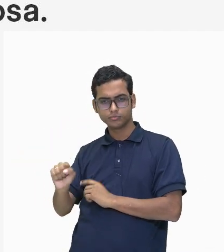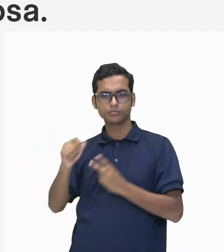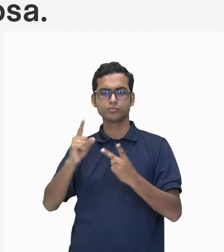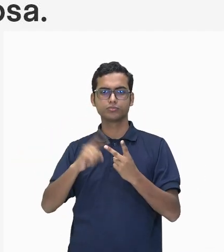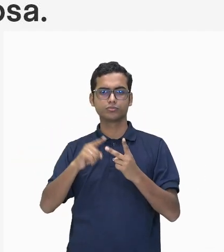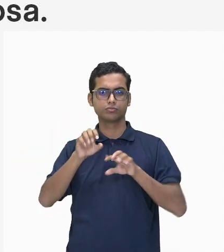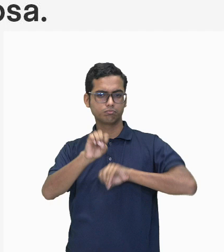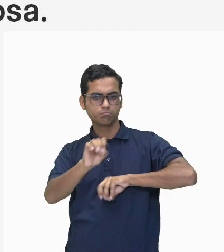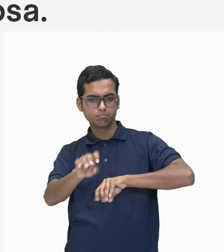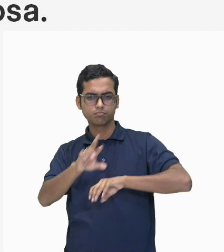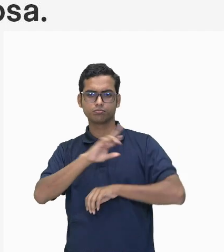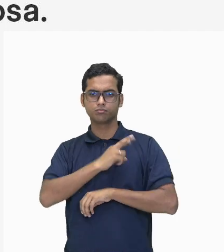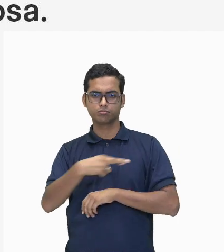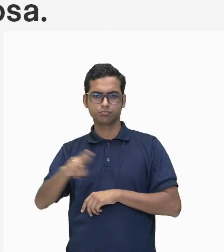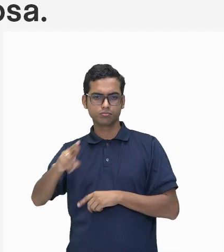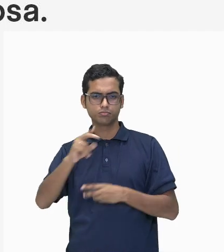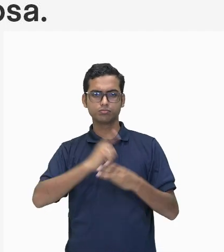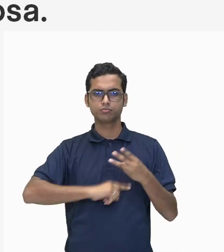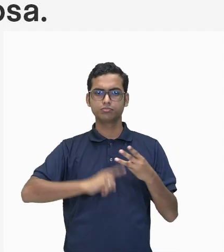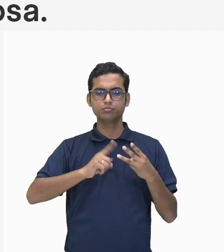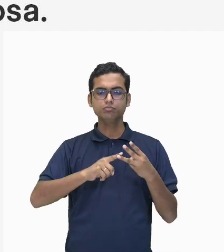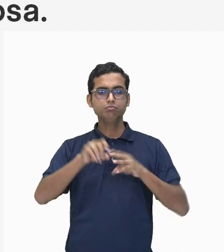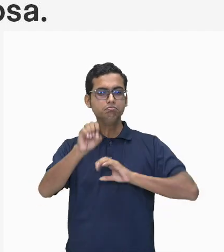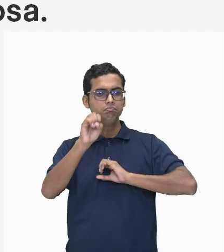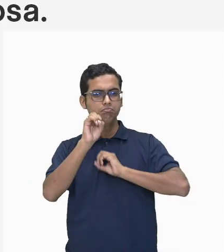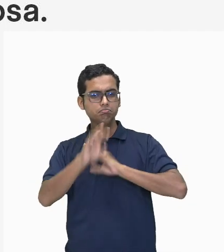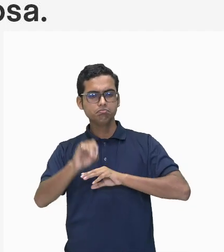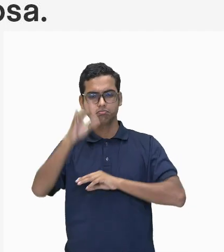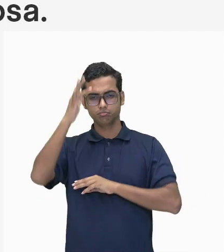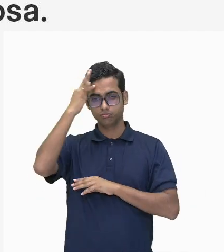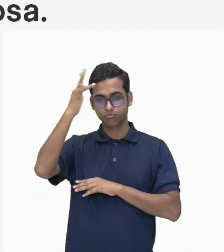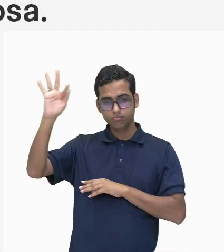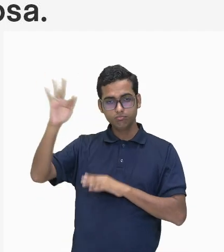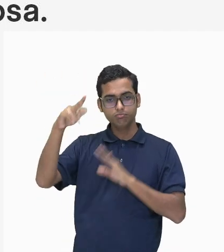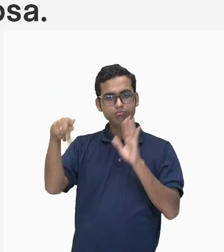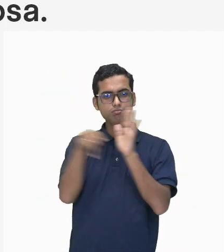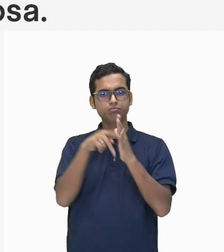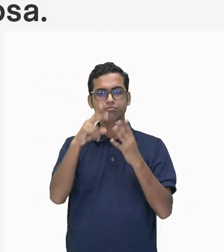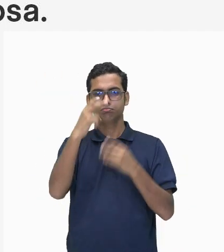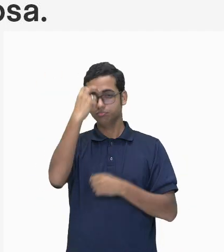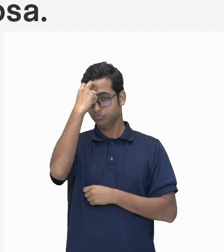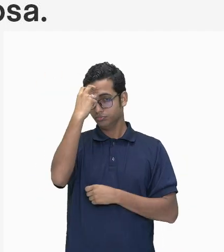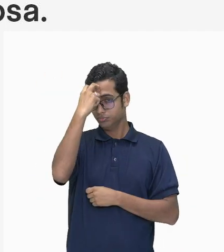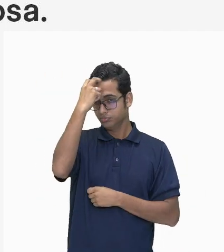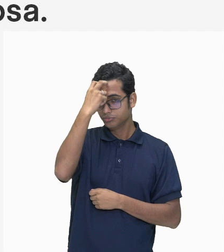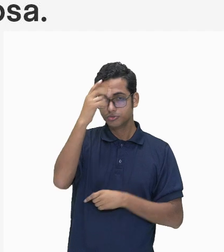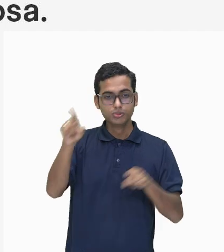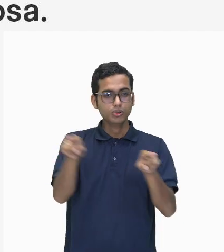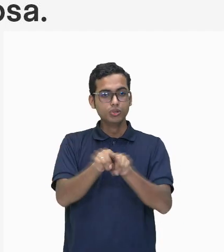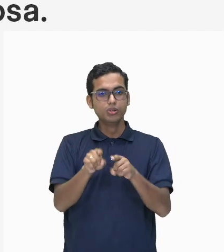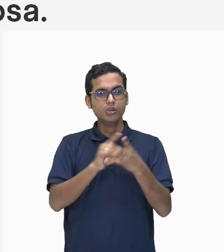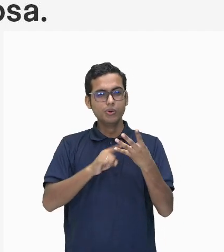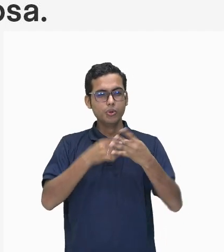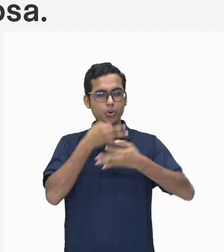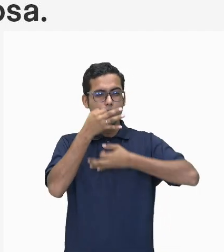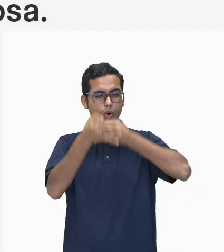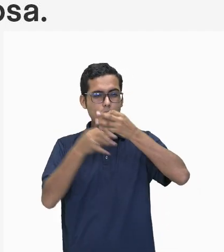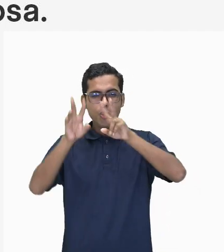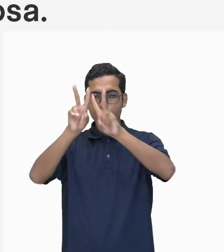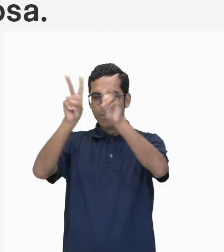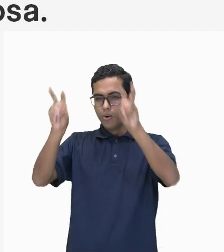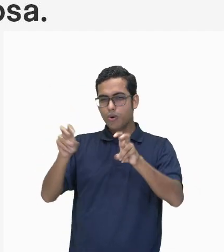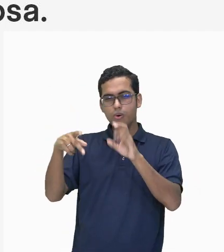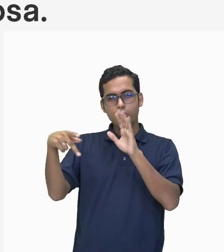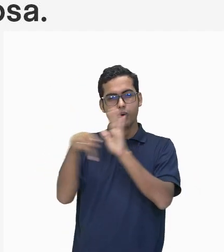religiosos e também os ensinamentos filosóficos do hinduísmo. Além de que comentários a respeito de temas geralmente feitos em forma